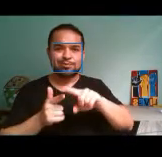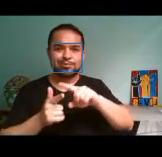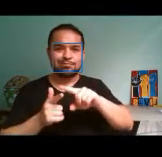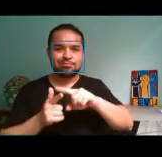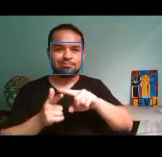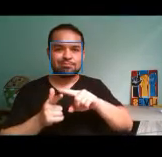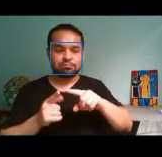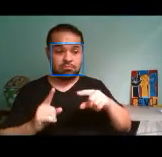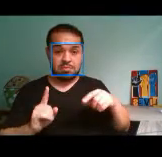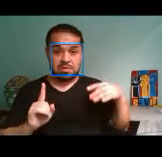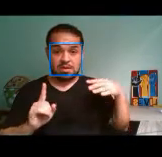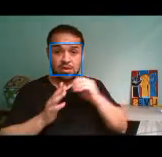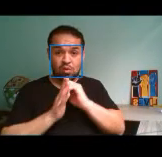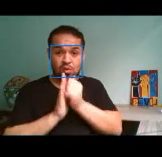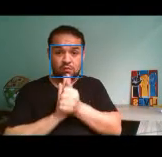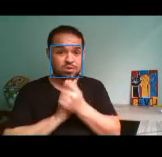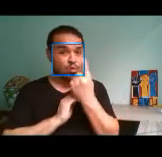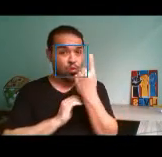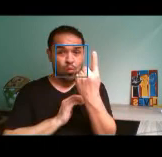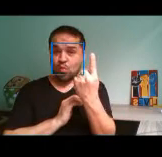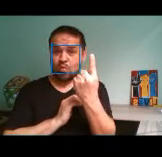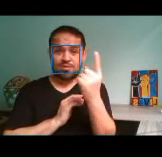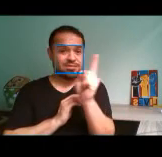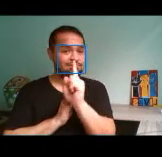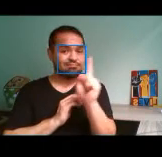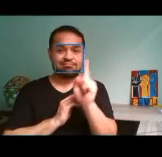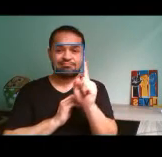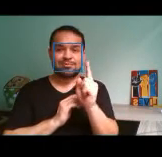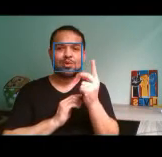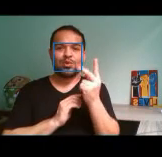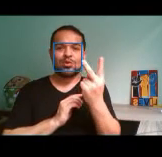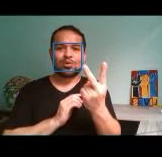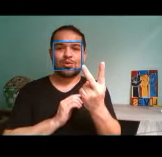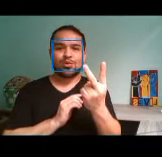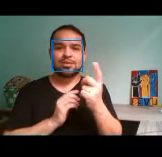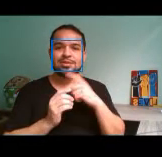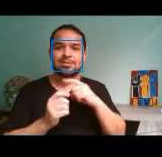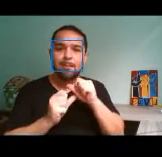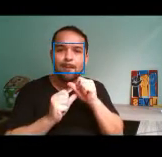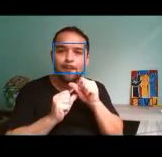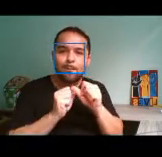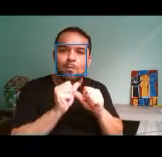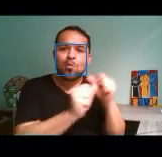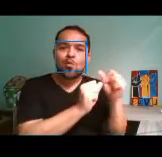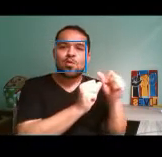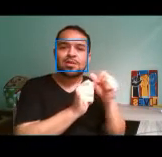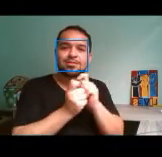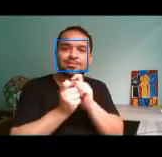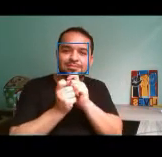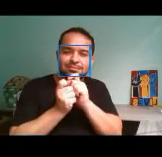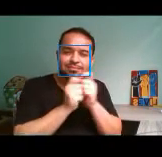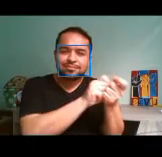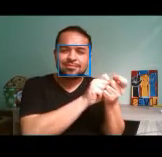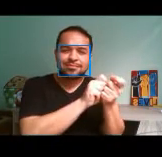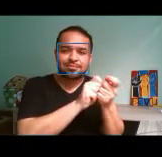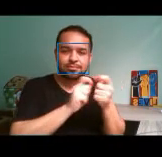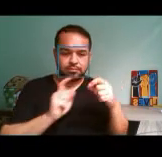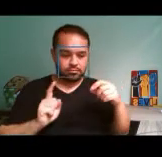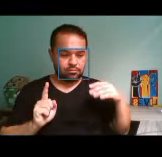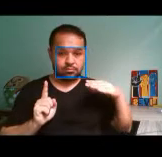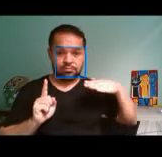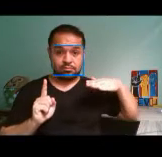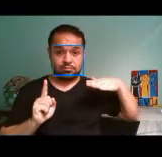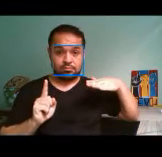olha só, tem um problema aqui agora. A gente está falando da configuração de uma mão, mas só que essa